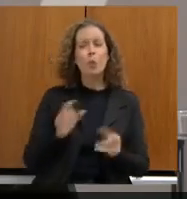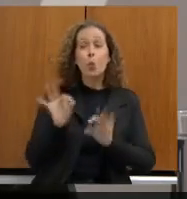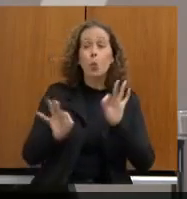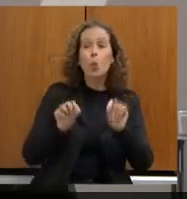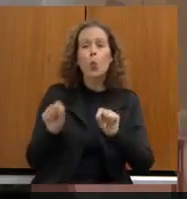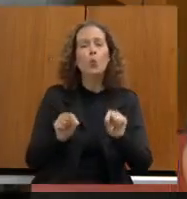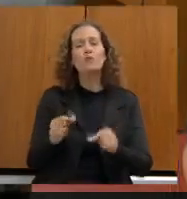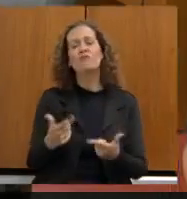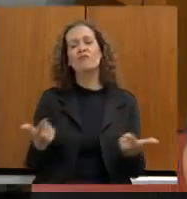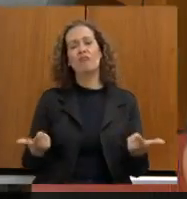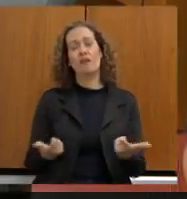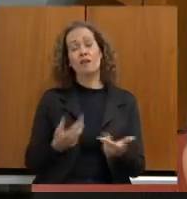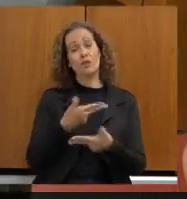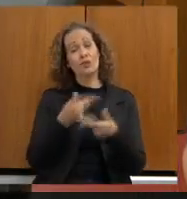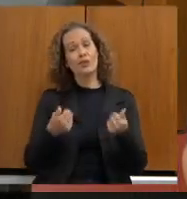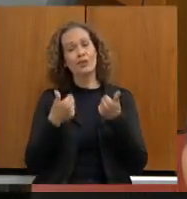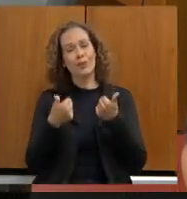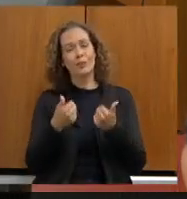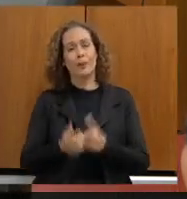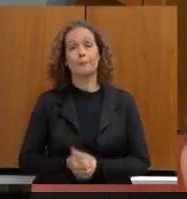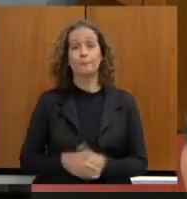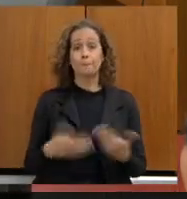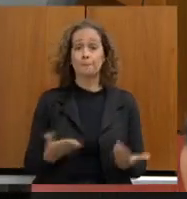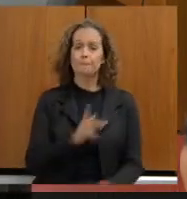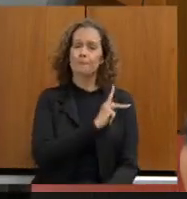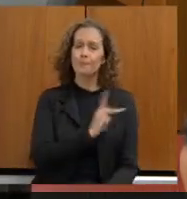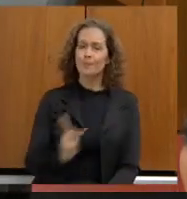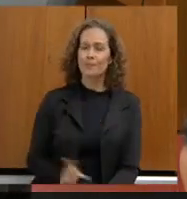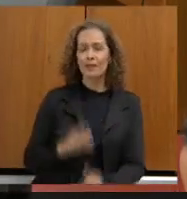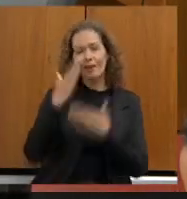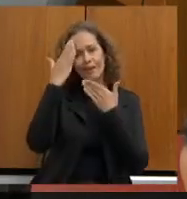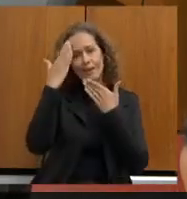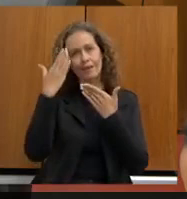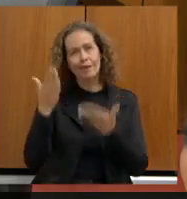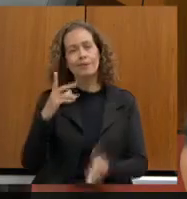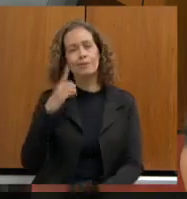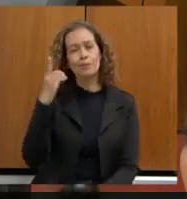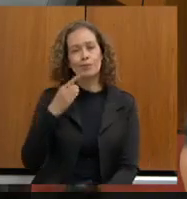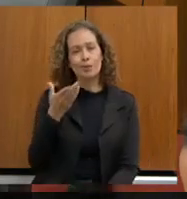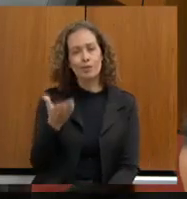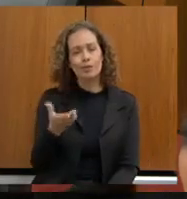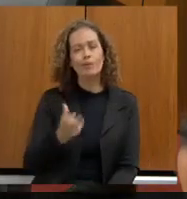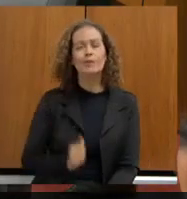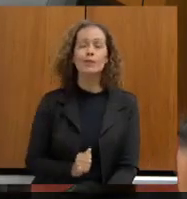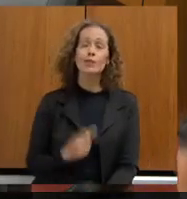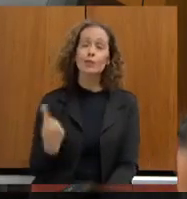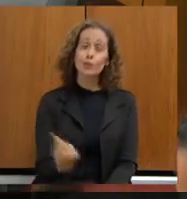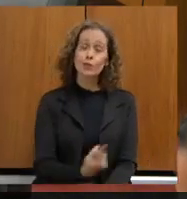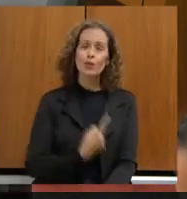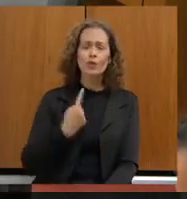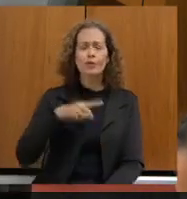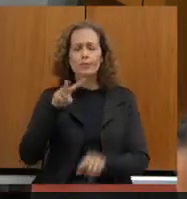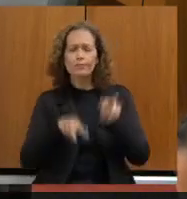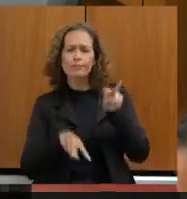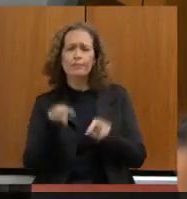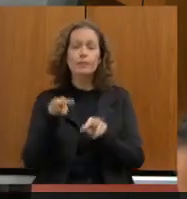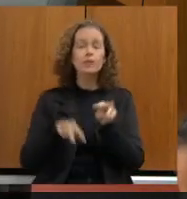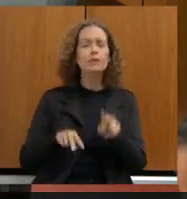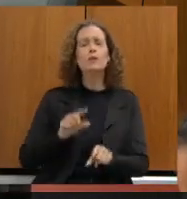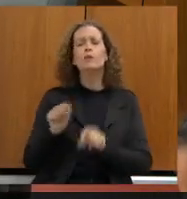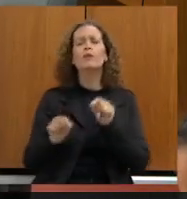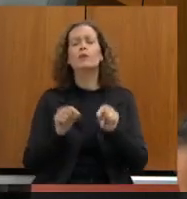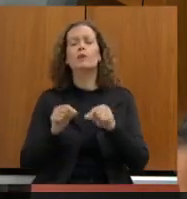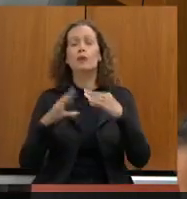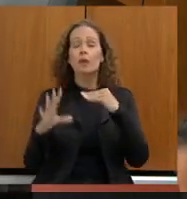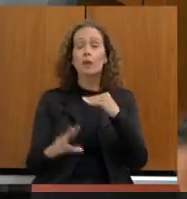bem muito obrigado a presidência agradece as intervenções licitado e vamos a analisar aquilo que dispõe